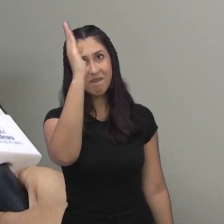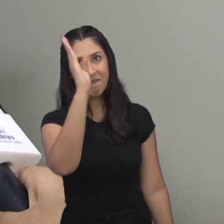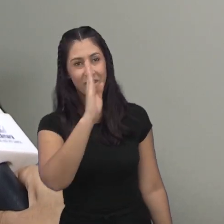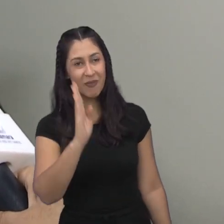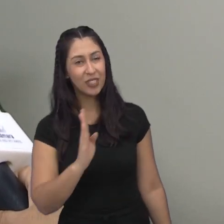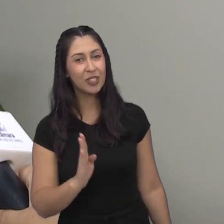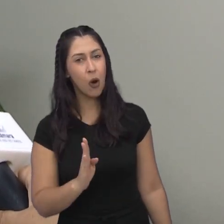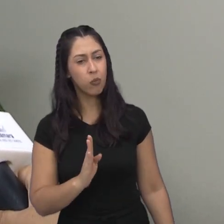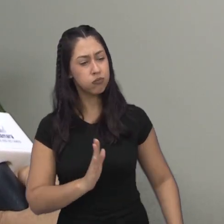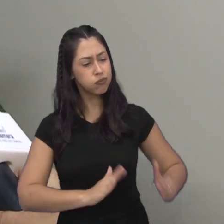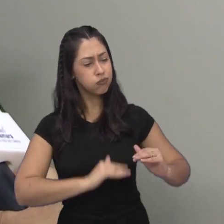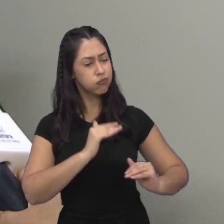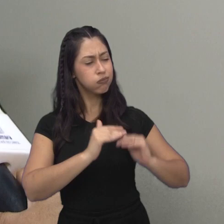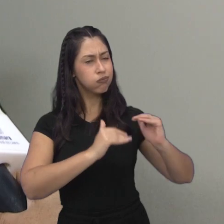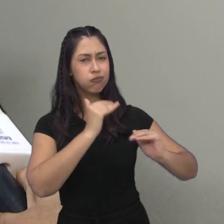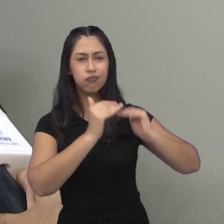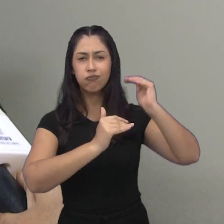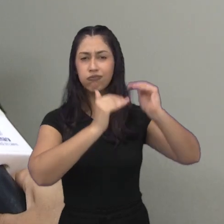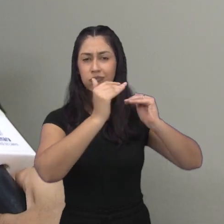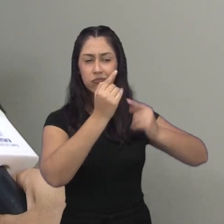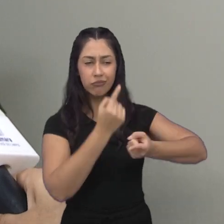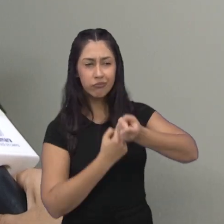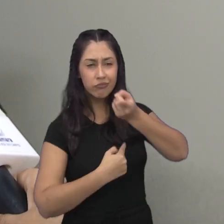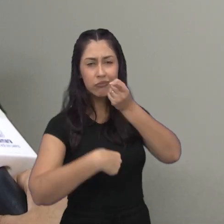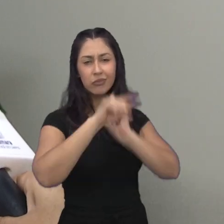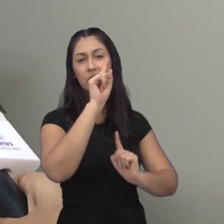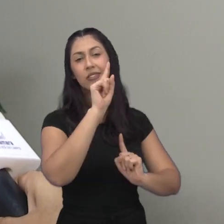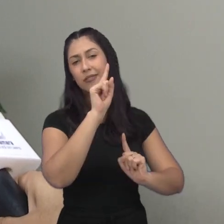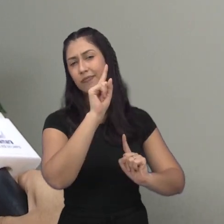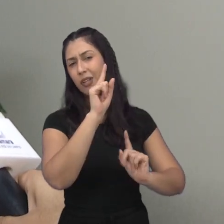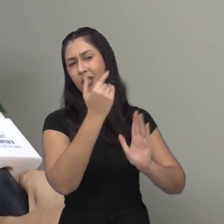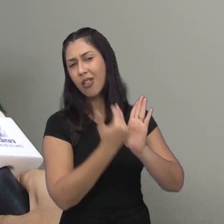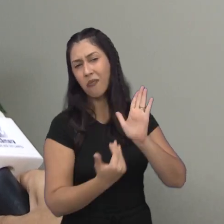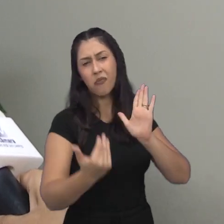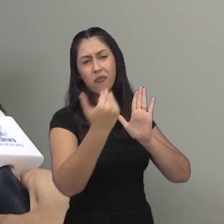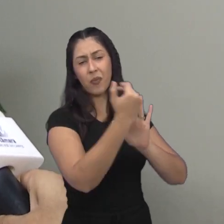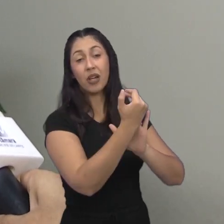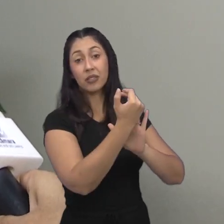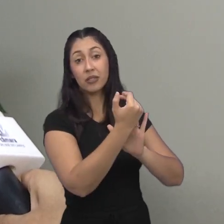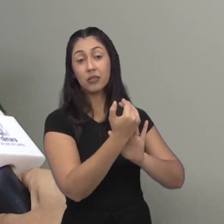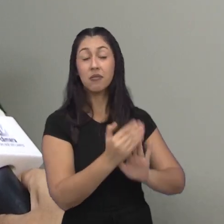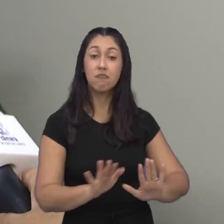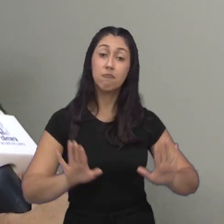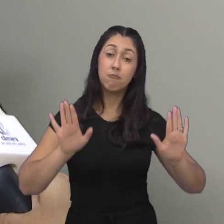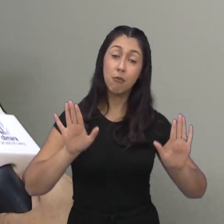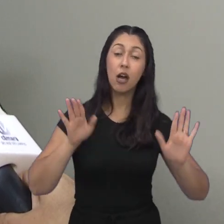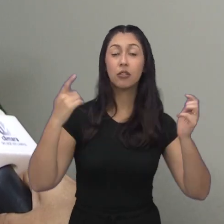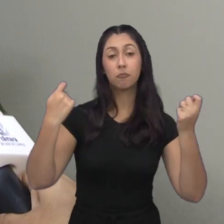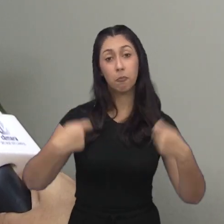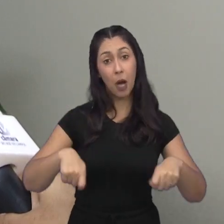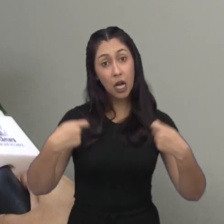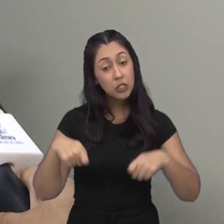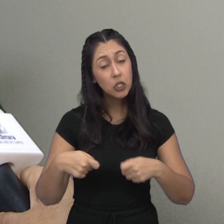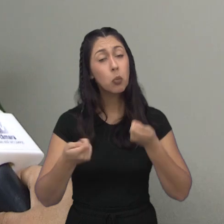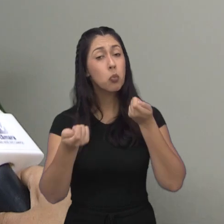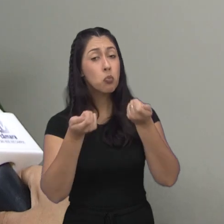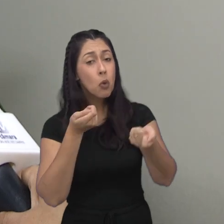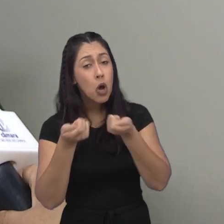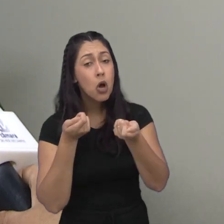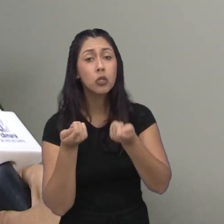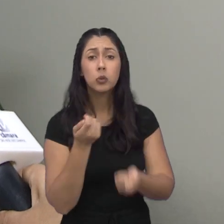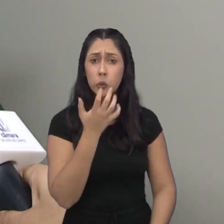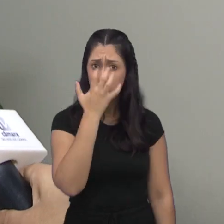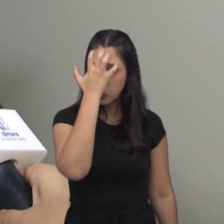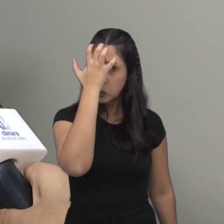Brasil galgar, né, um posicionamento mais alto ainda. Agora, isso precisa de uma